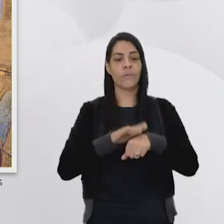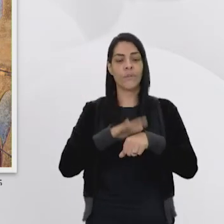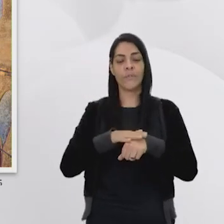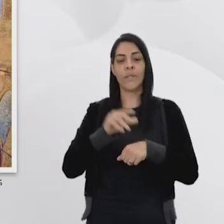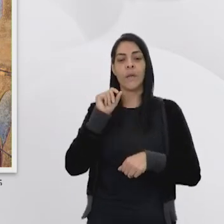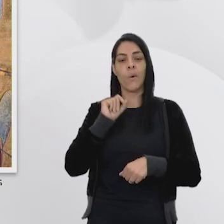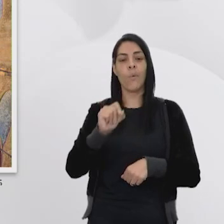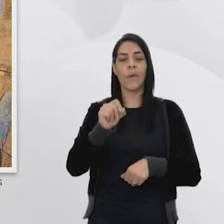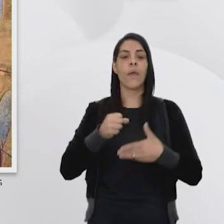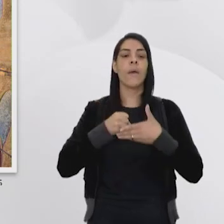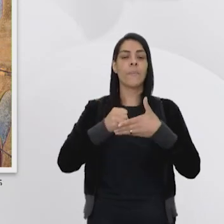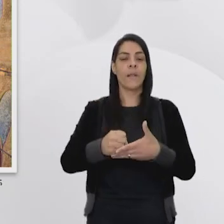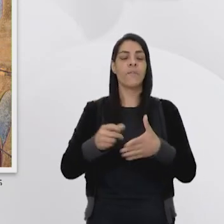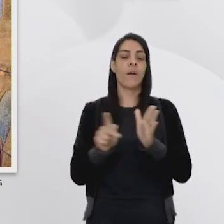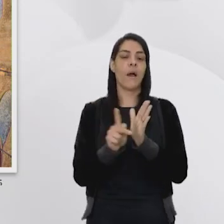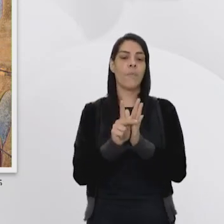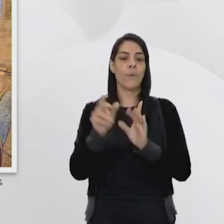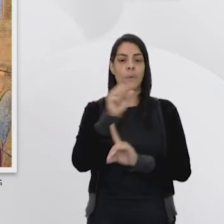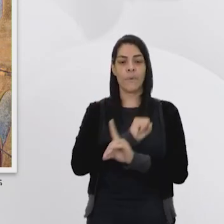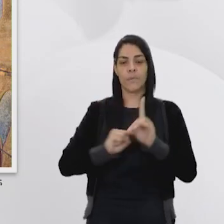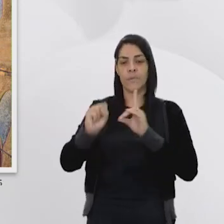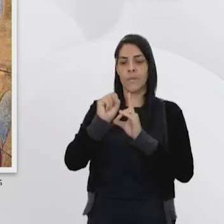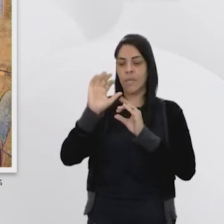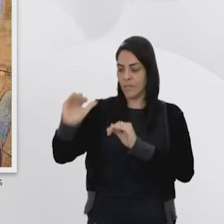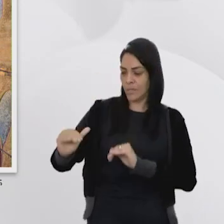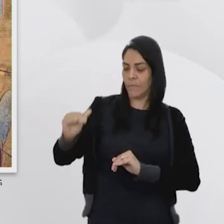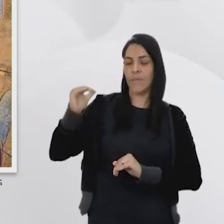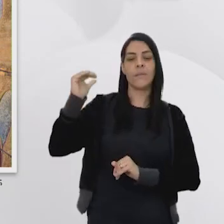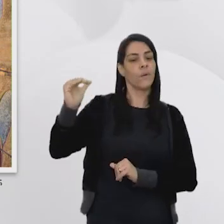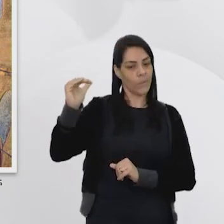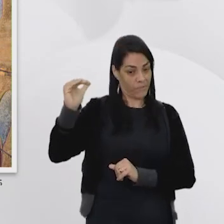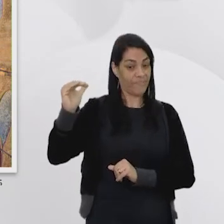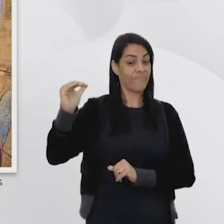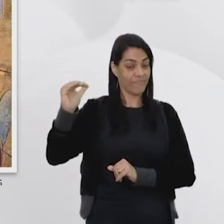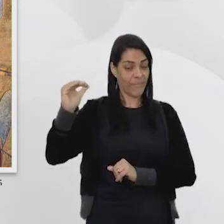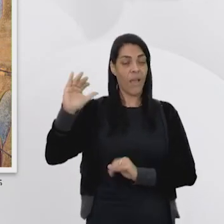para levar a sociedade a um patamar mais elevado. Então,